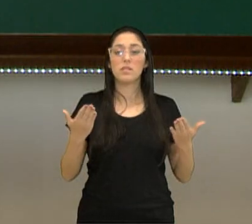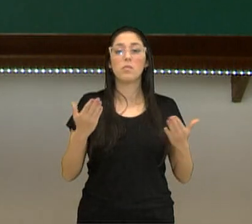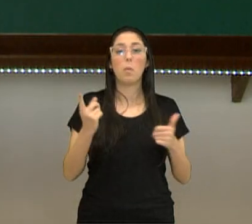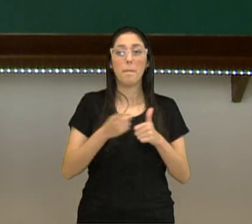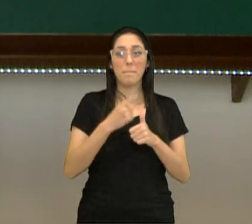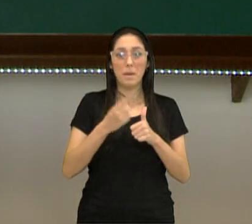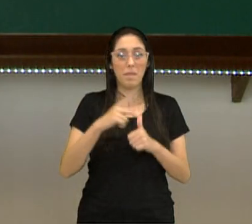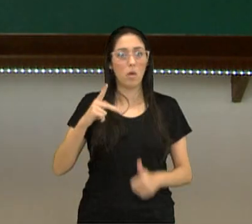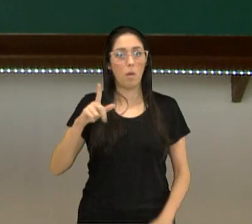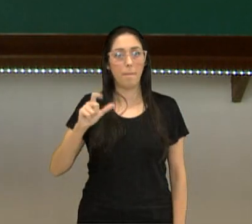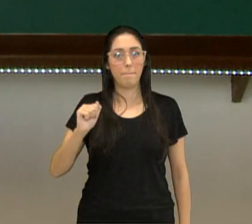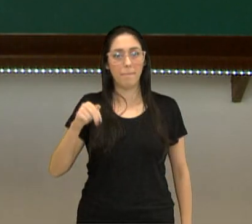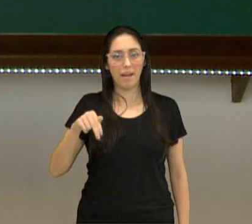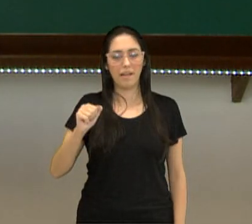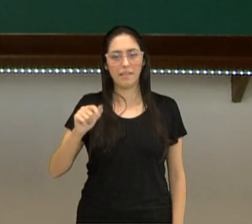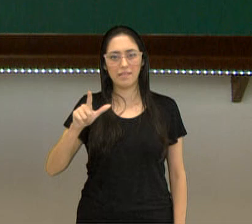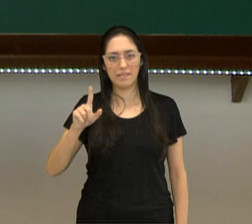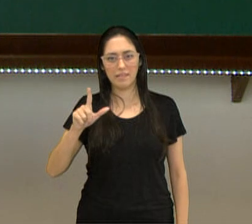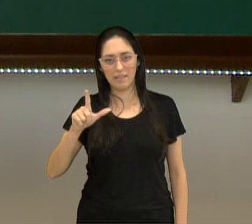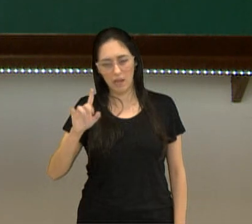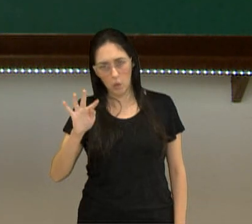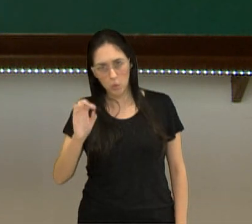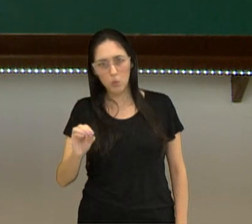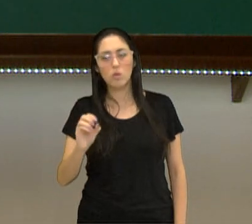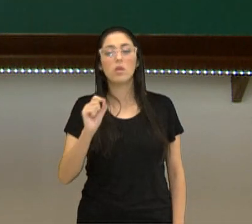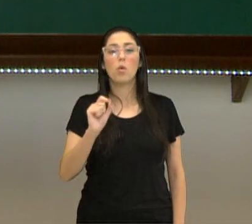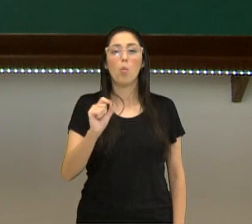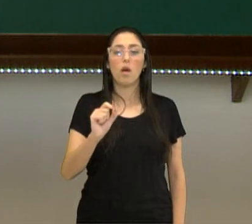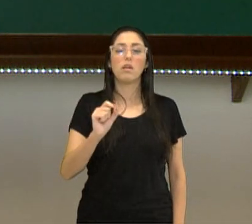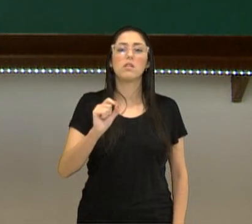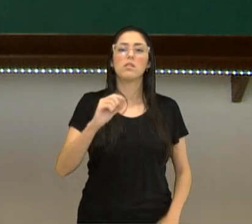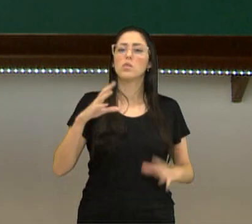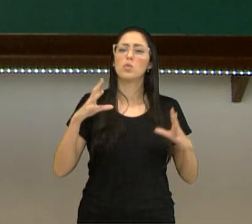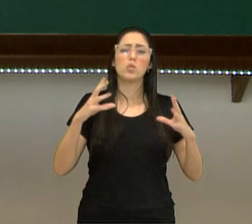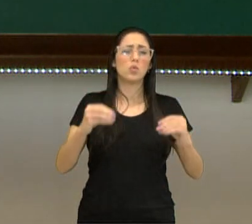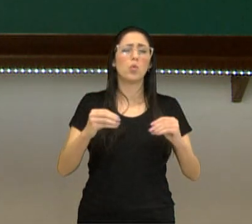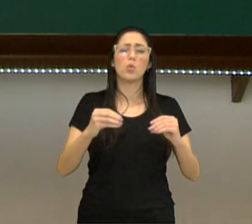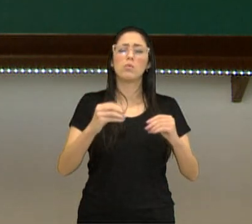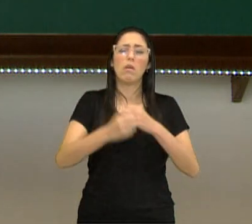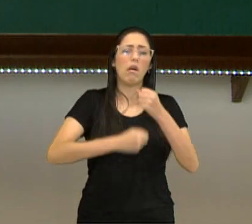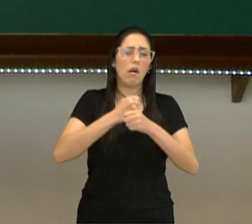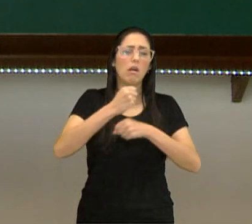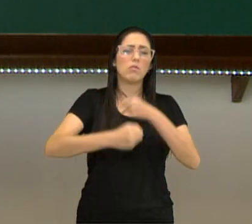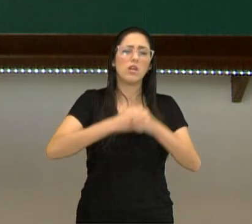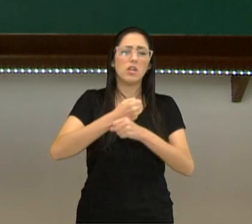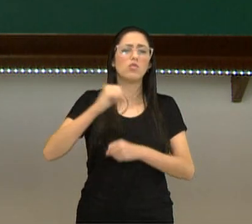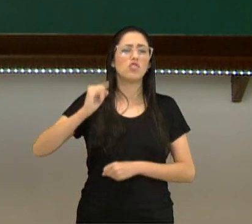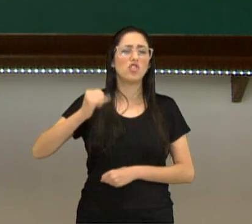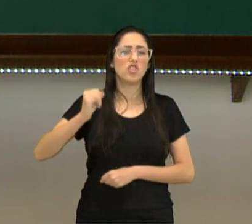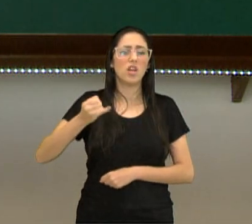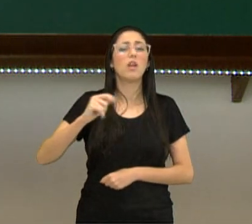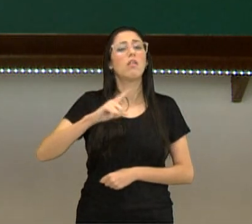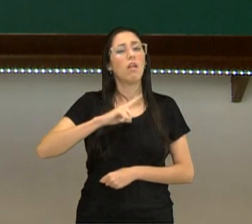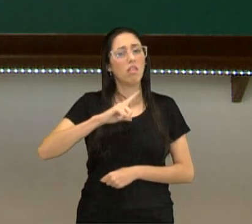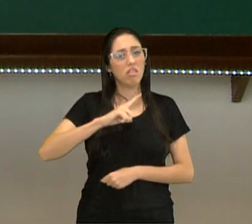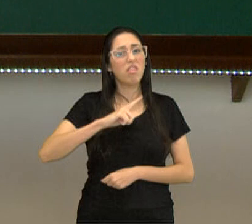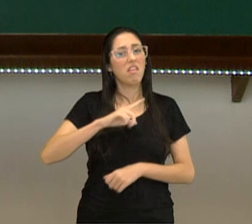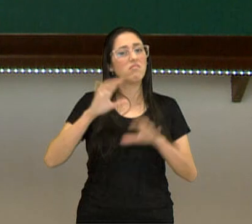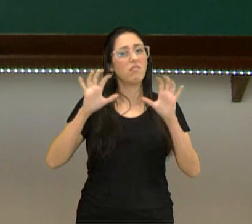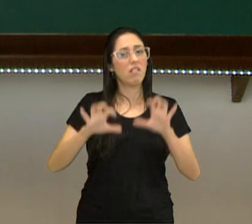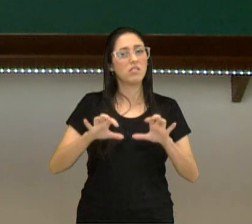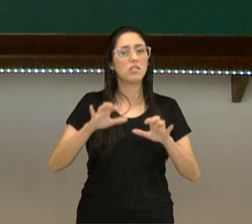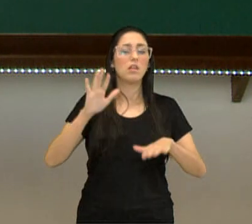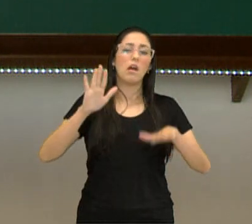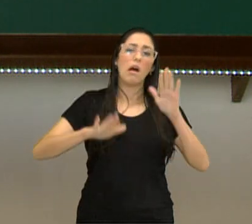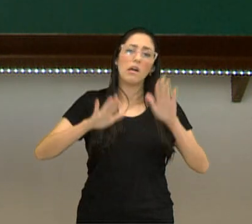paranaense, a gente vai observar que todos os anos, no mês de janeiro, ele apresenta estas características. Alguns anos com